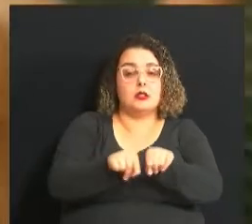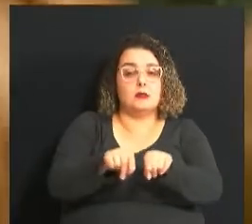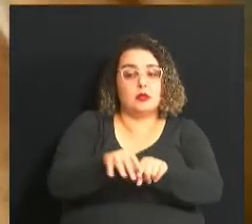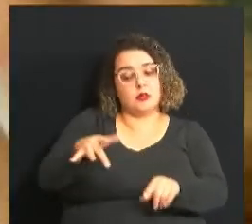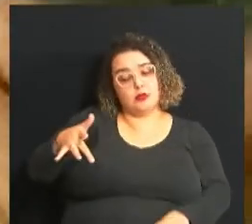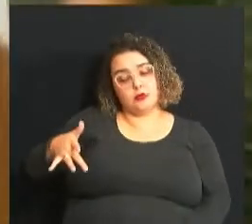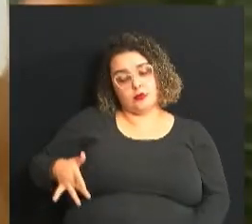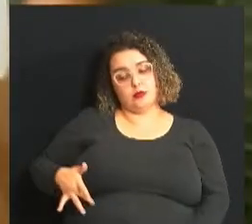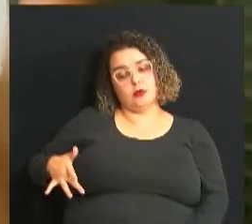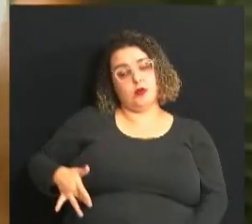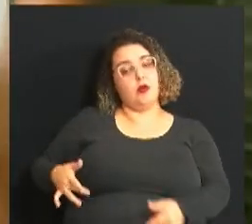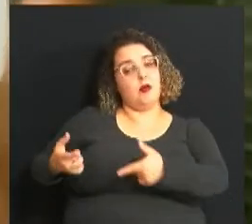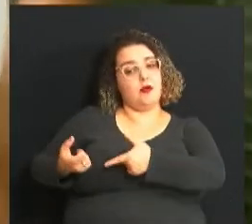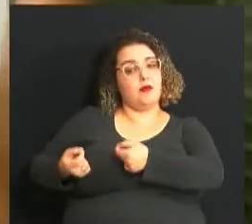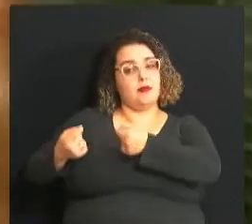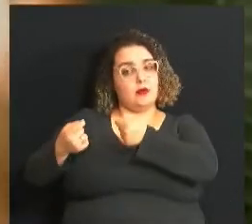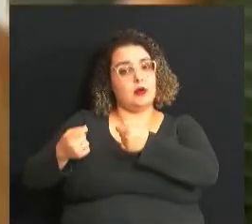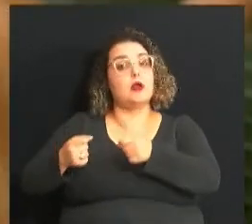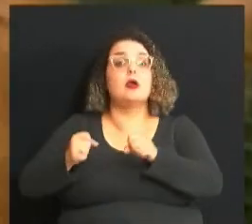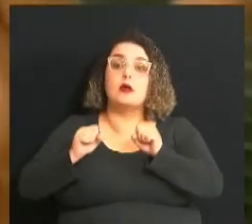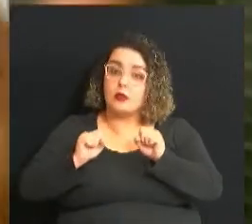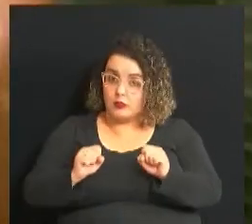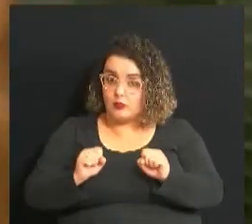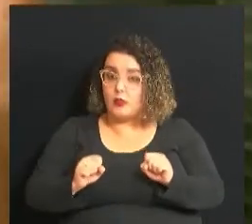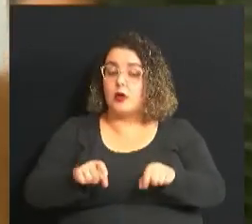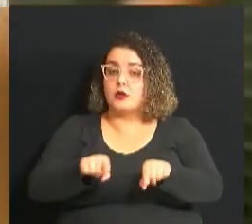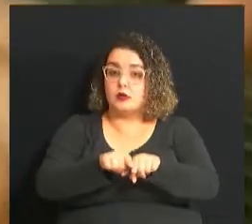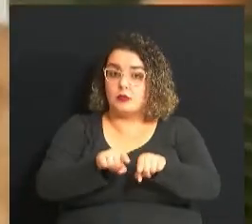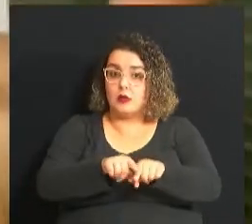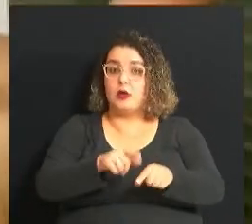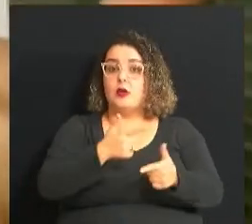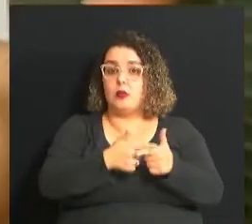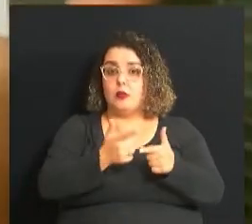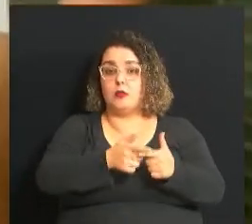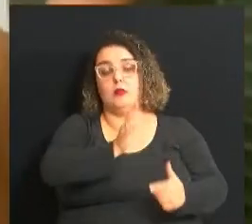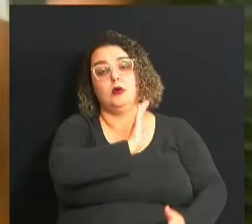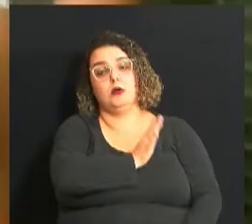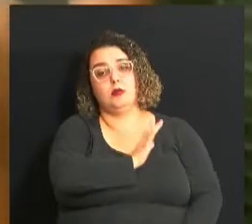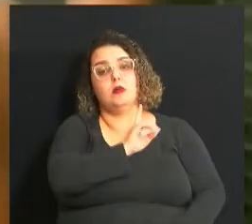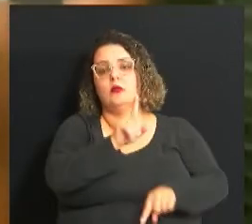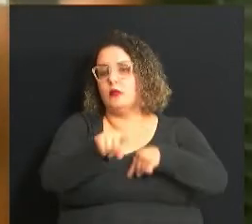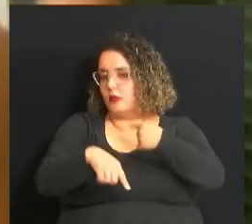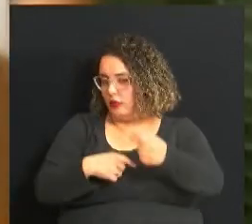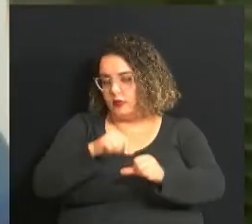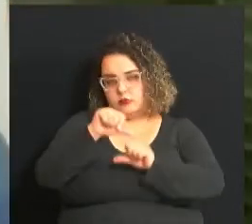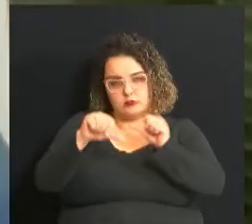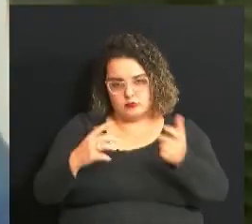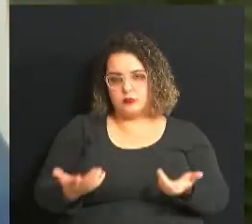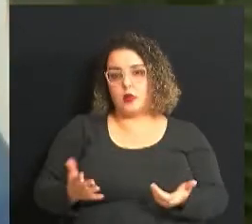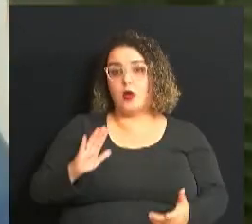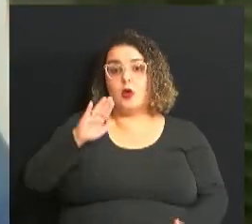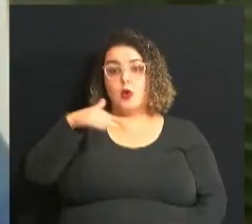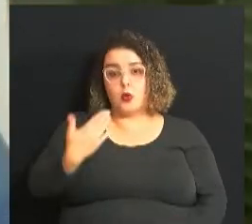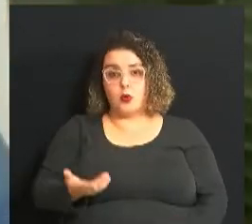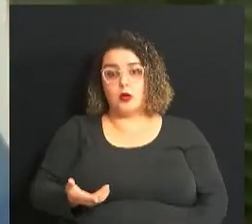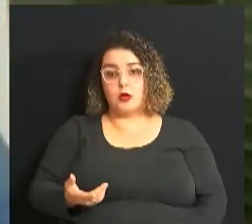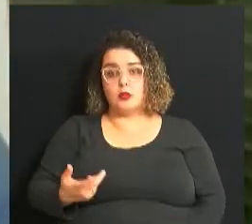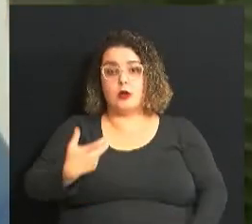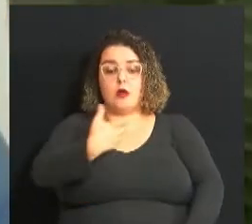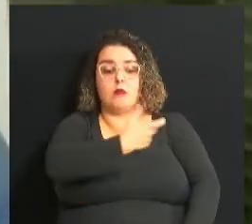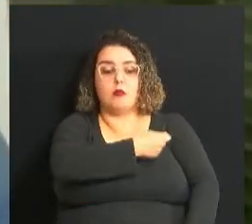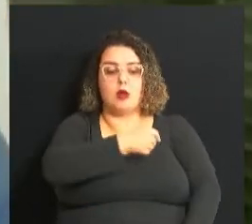que podem ter problema cardíaco, que é uma outra alteração. Porque quando você toma testosterona, o